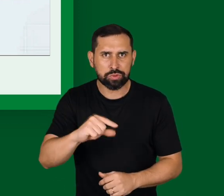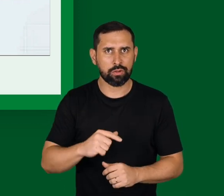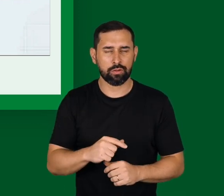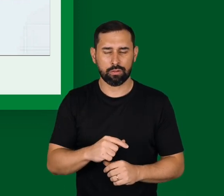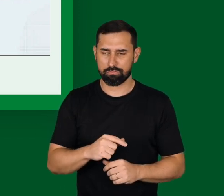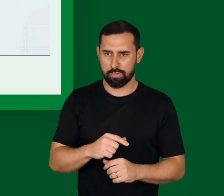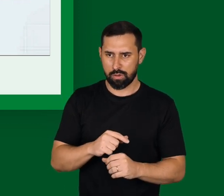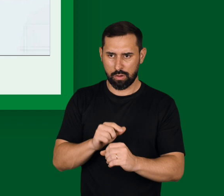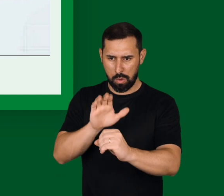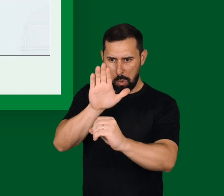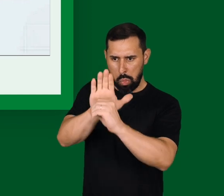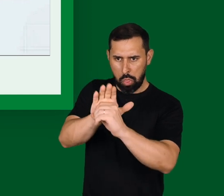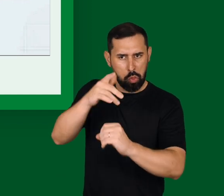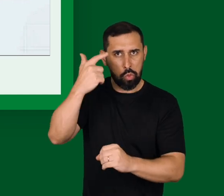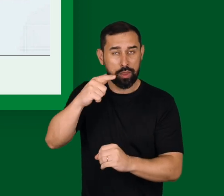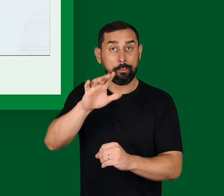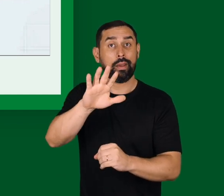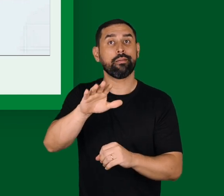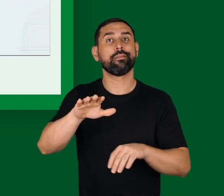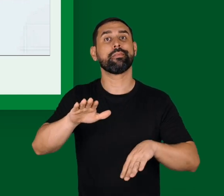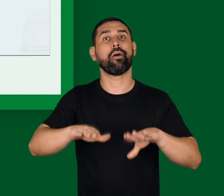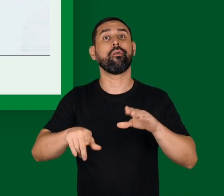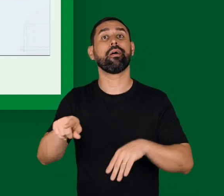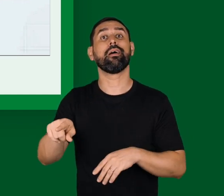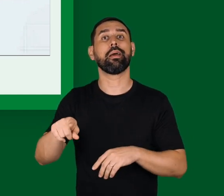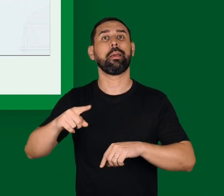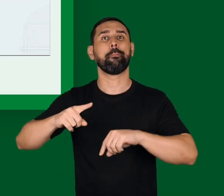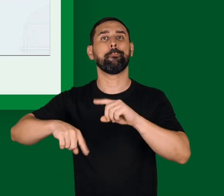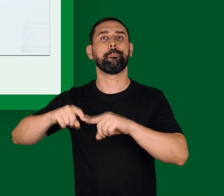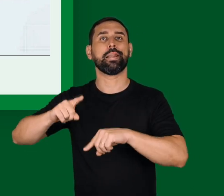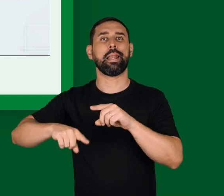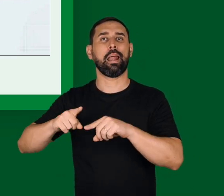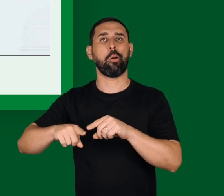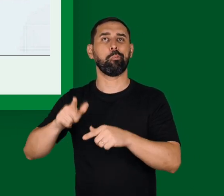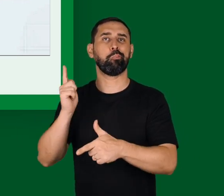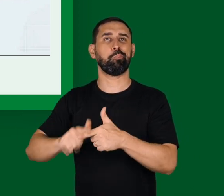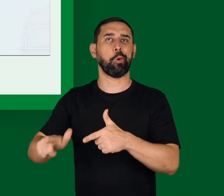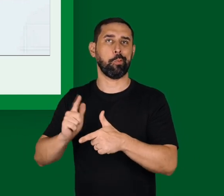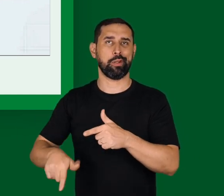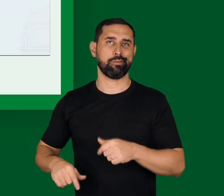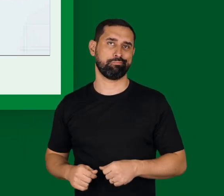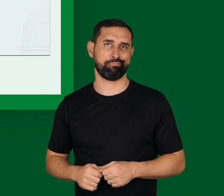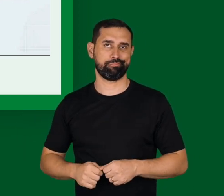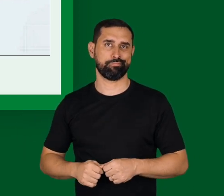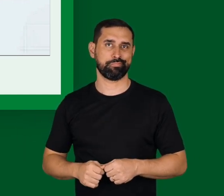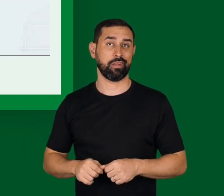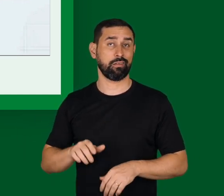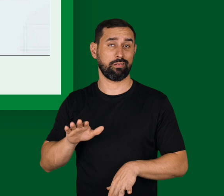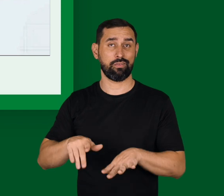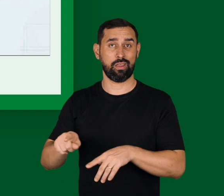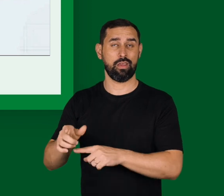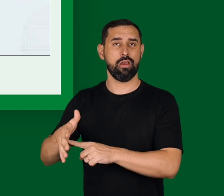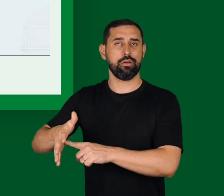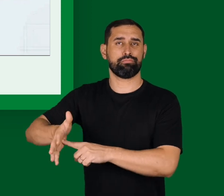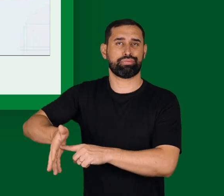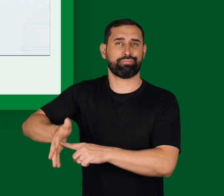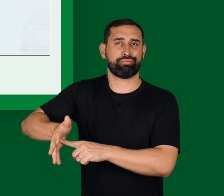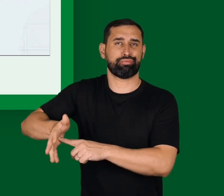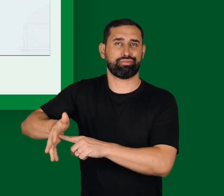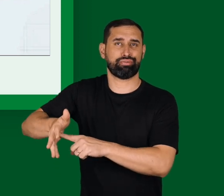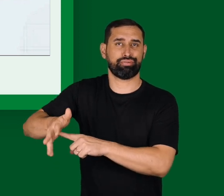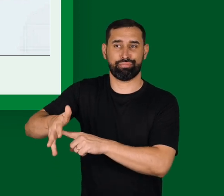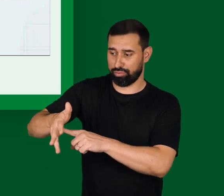adequado, não tem pneumotórax, o tubo não está obstruído, a gente tem que pensar se não está havendo falha de equipamento, né? Se o ventilador não está